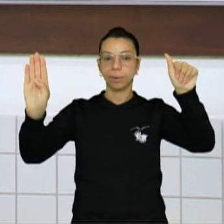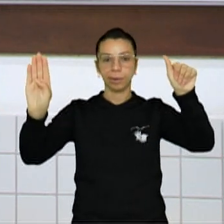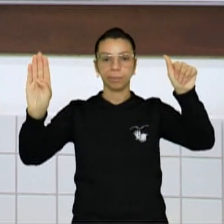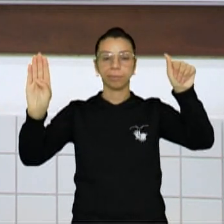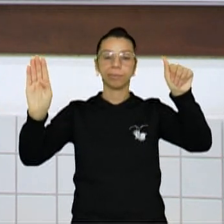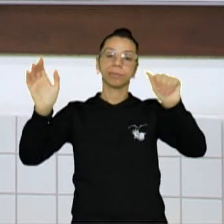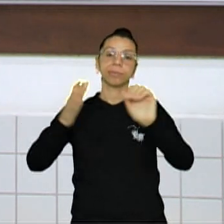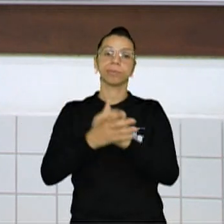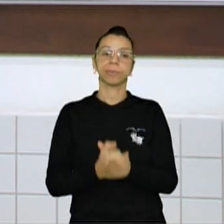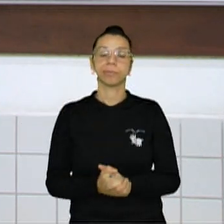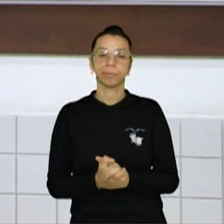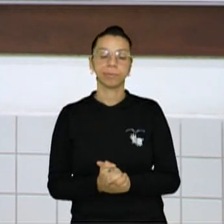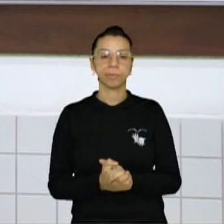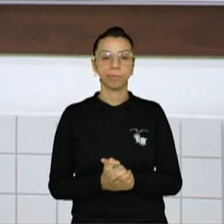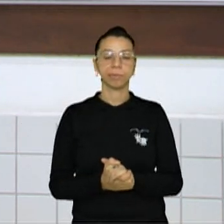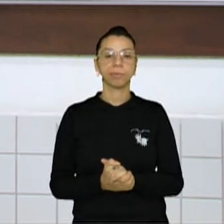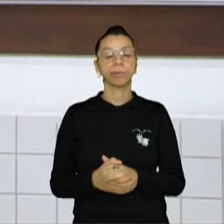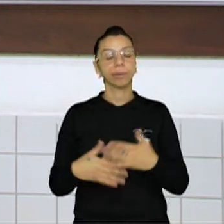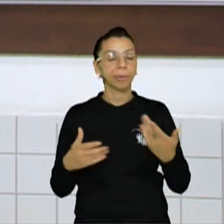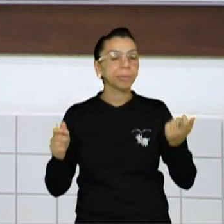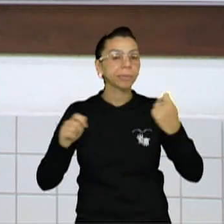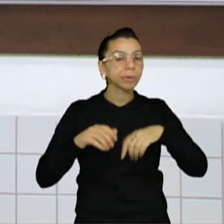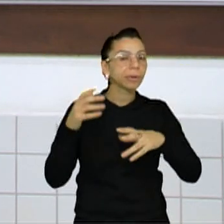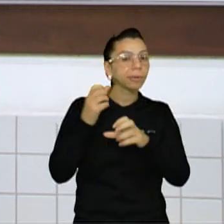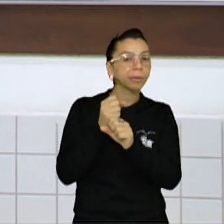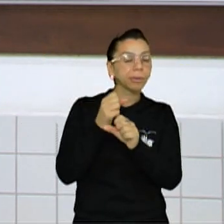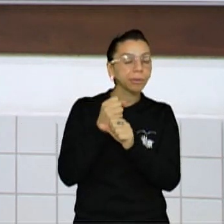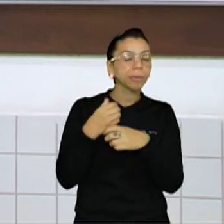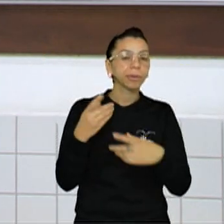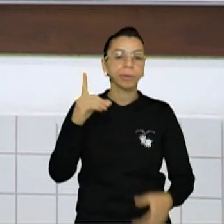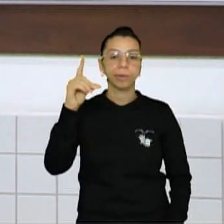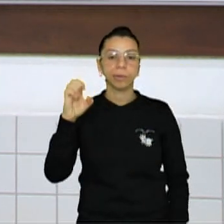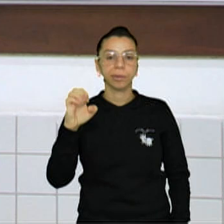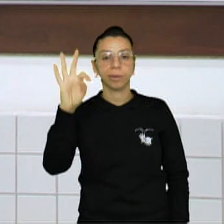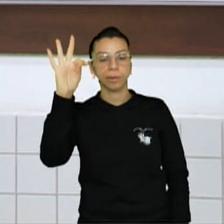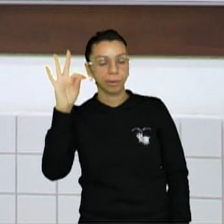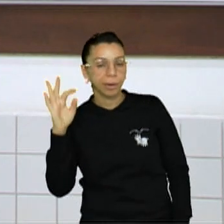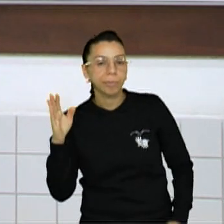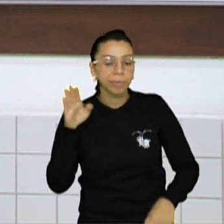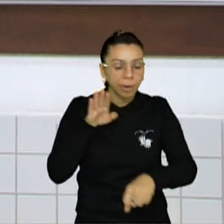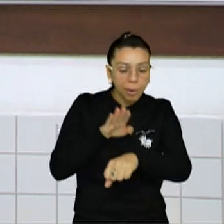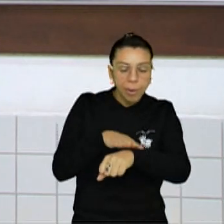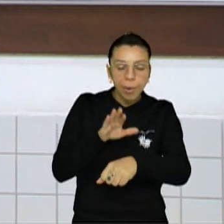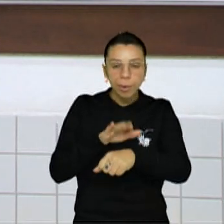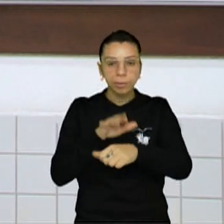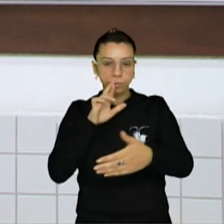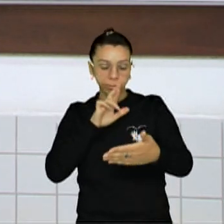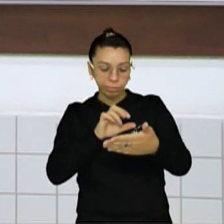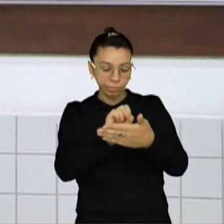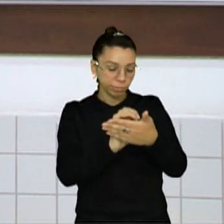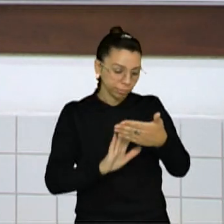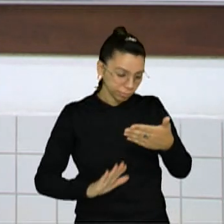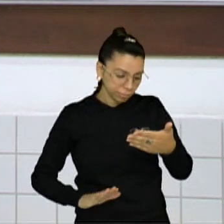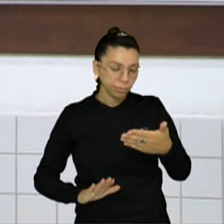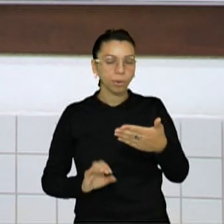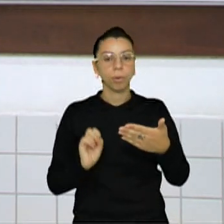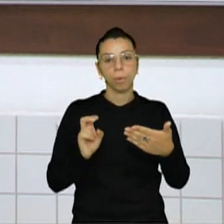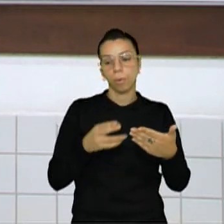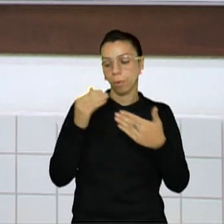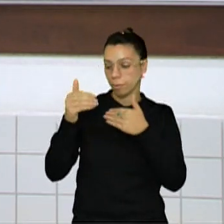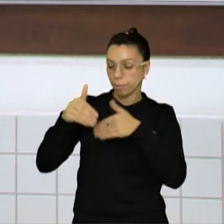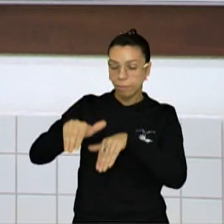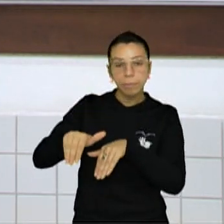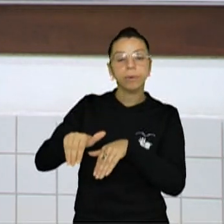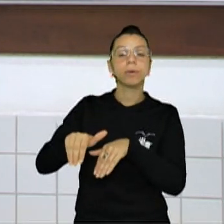Então, ali, calcule o valor de cada determinante. Gente, na hora, né, que você está fazendo lá uma atividade avaliada,